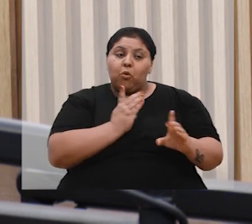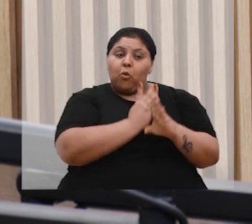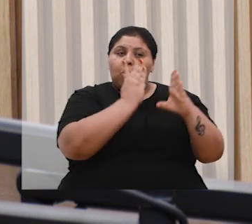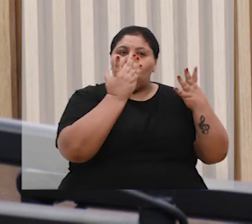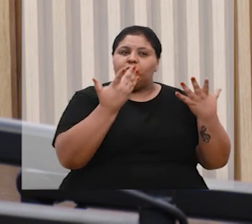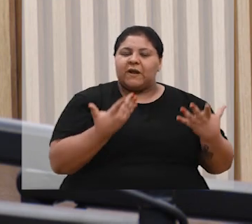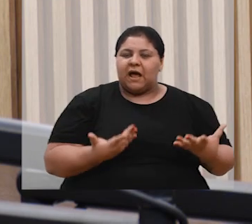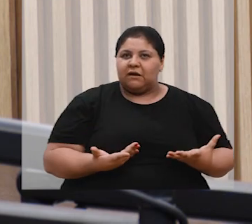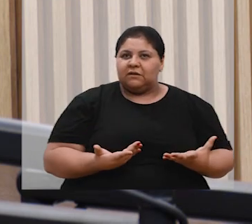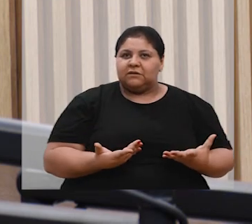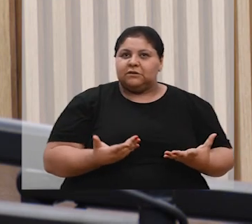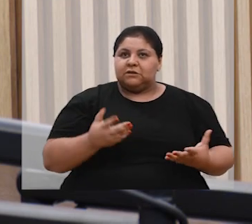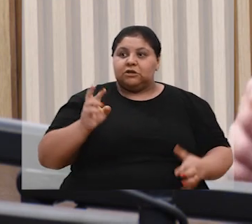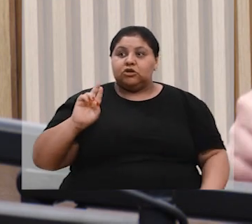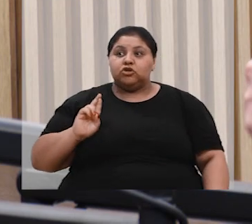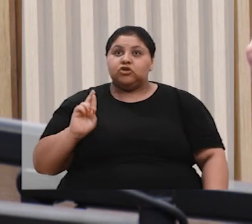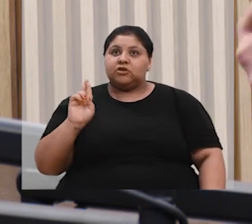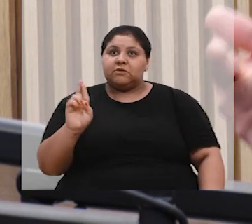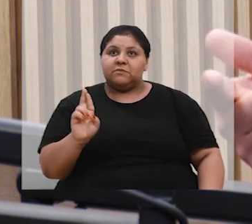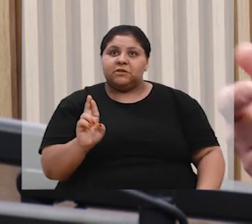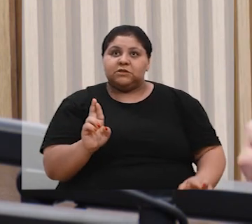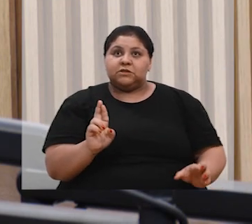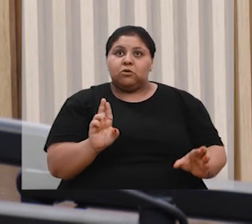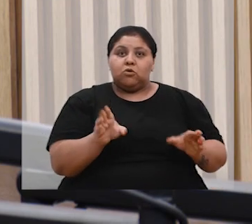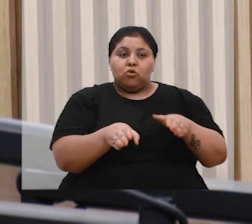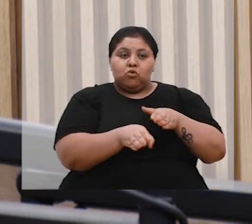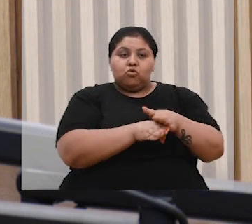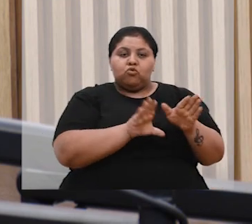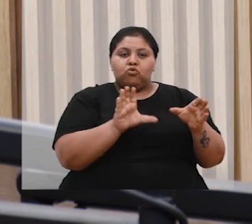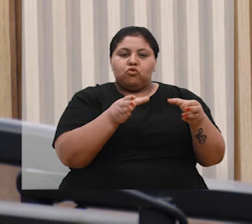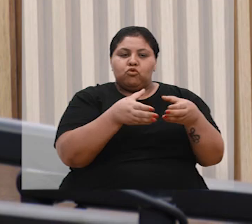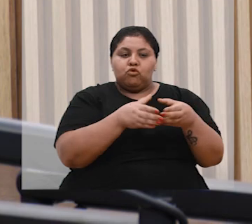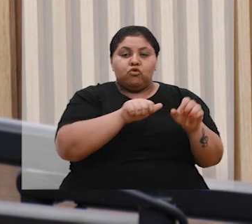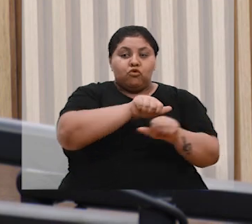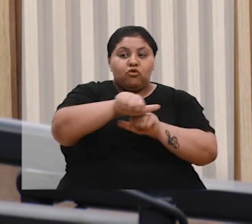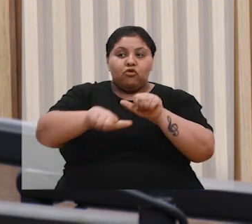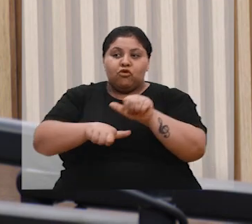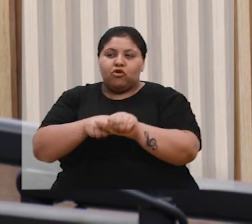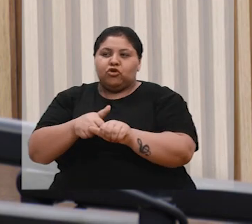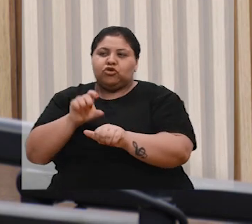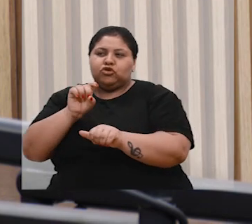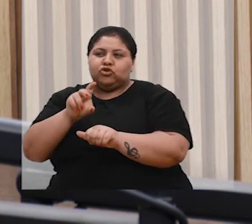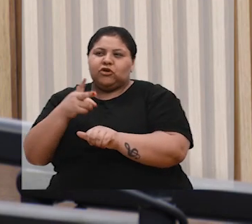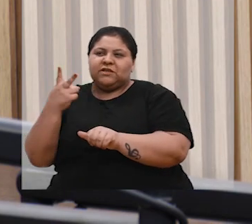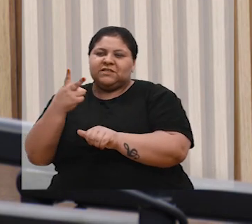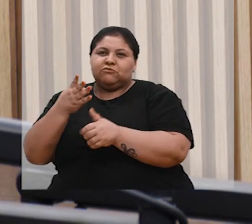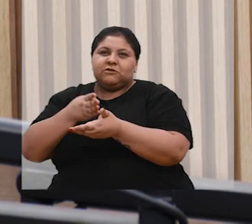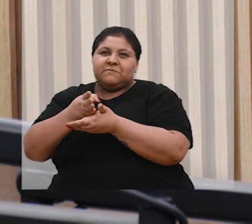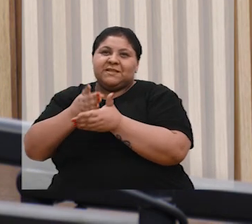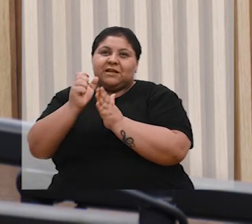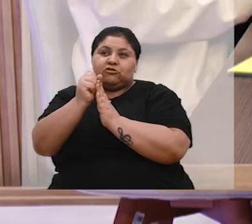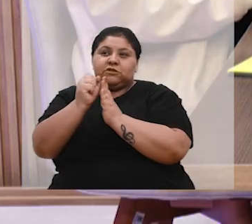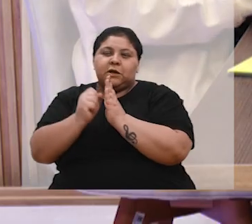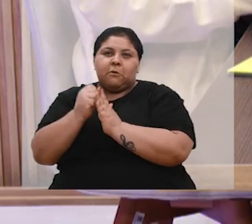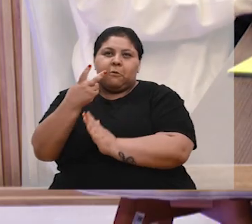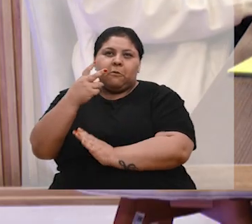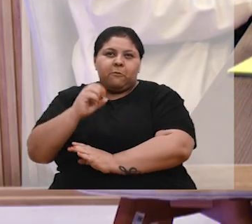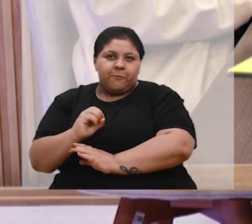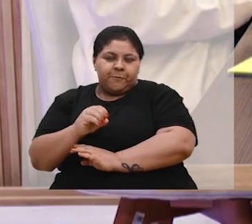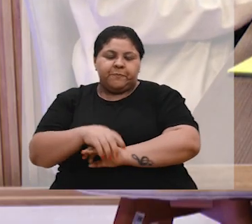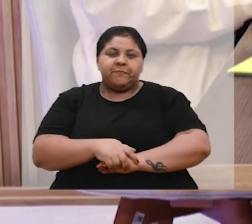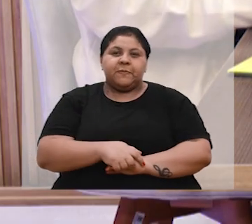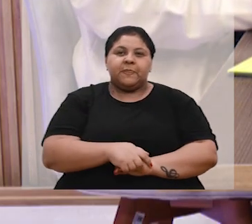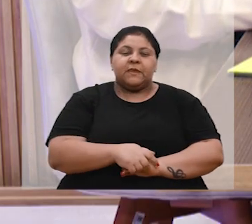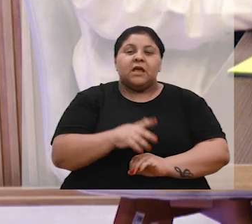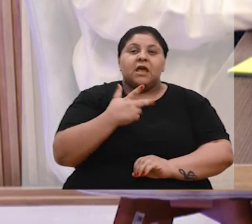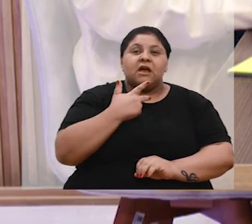sua representação no Conselho, né? Coisa que vai mudar só na segunda metade do século XX. Tu falaste antes dessa pausa, né, em